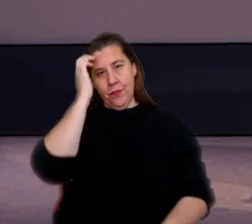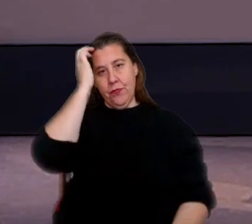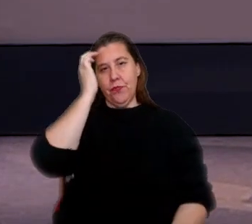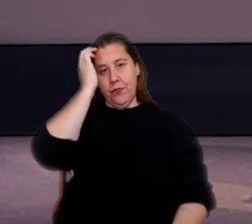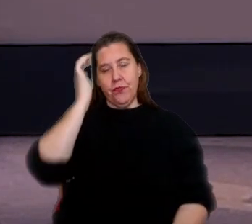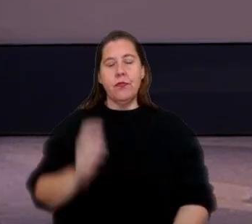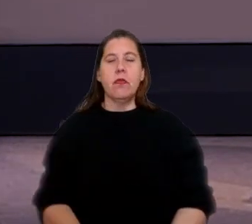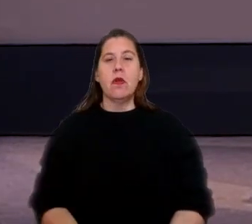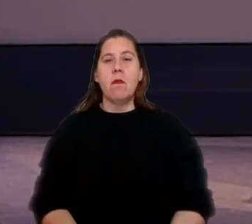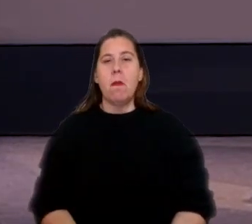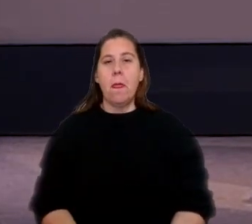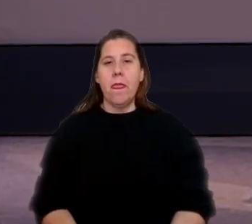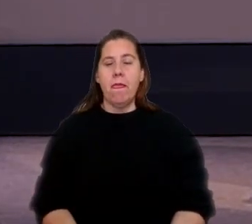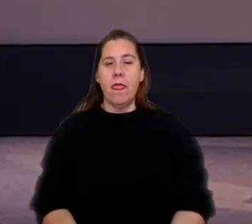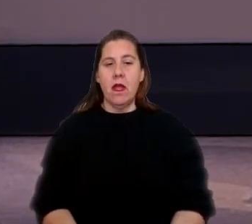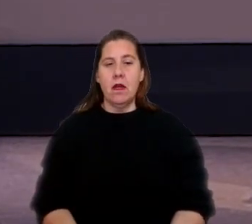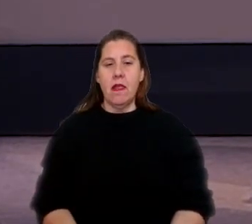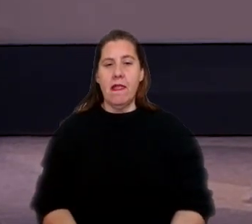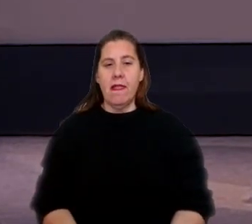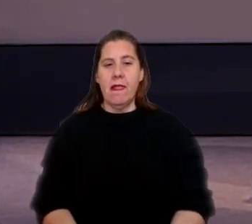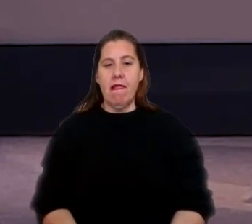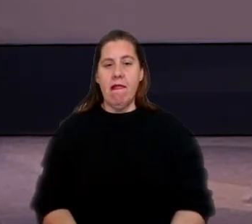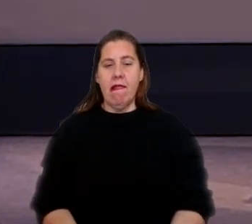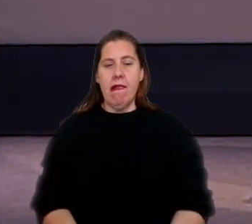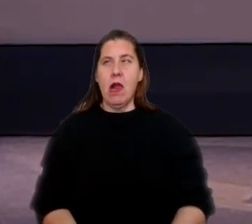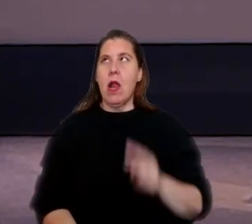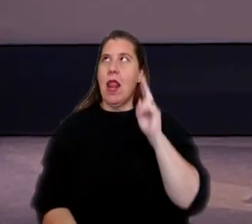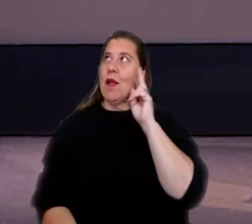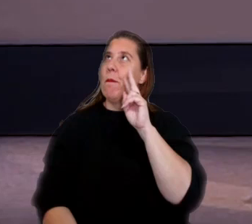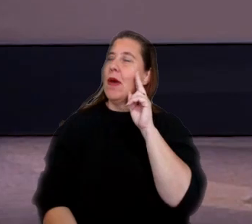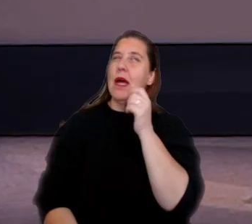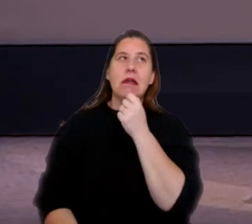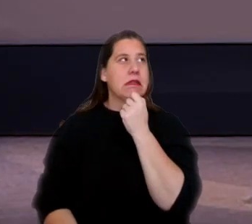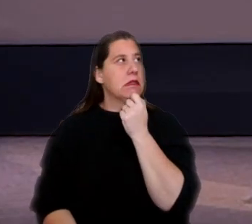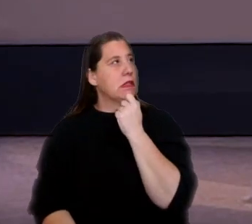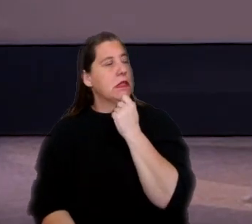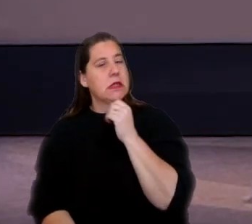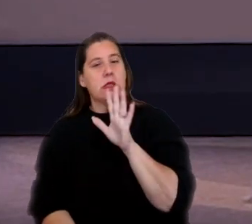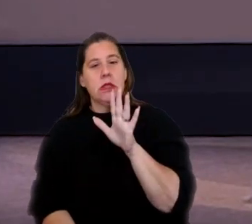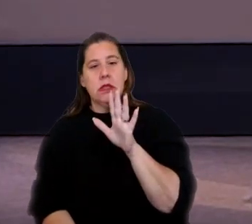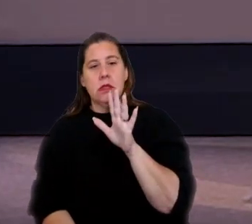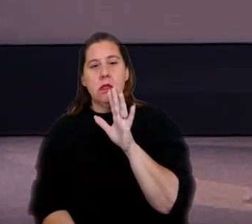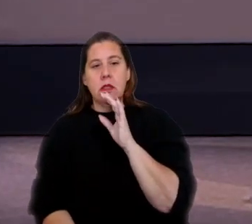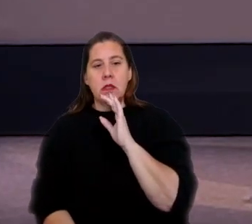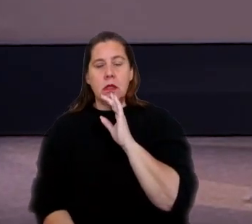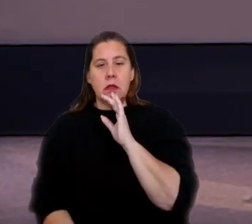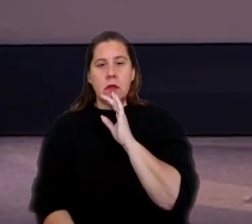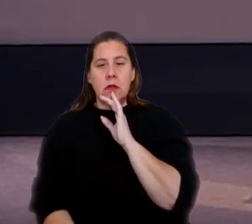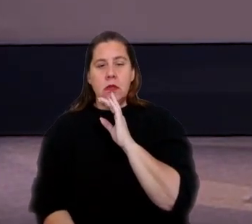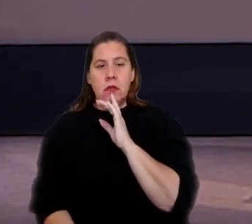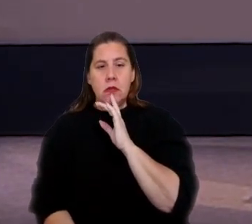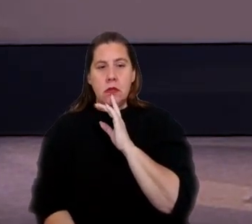os personagens. Acho sobre isso... Agora lembrar todas as questões.